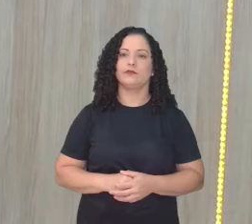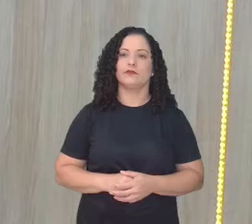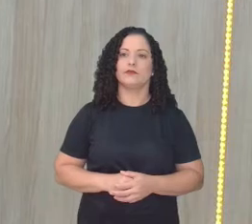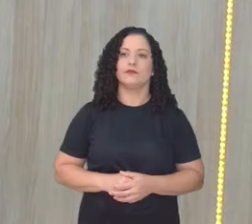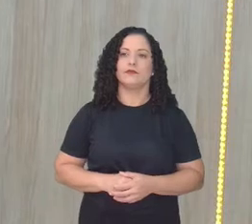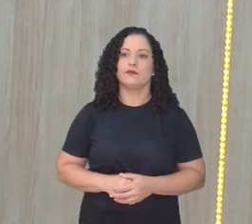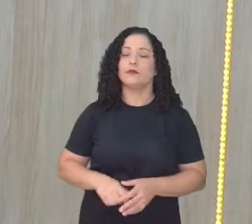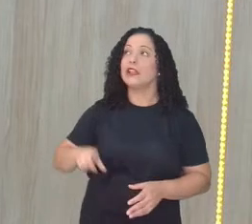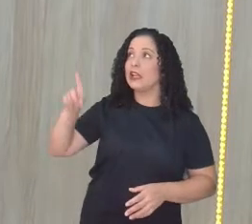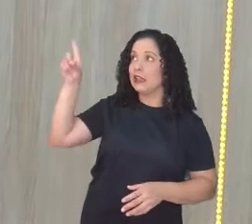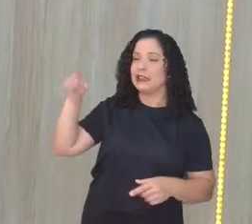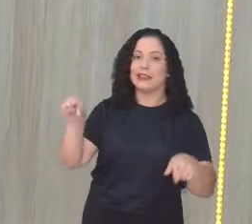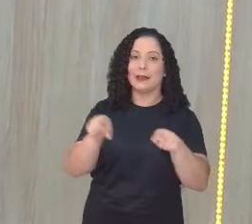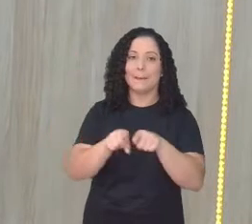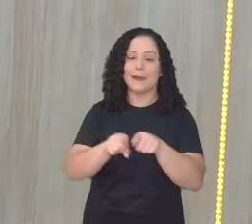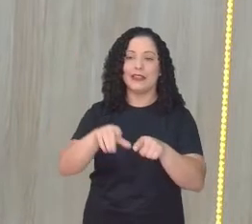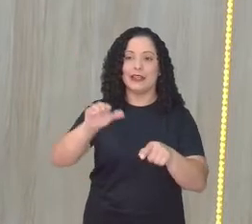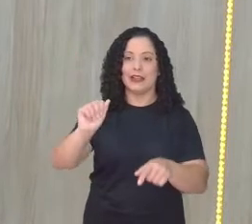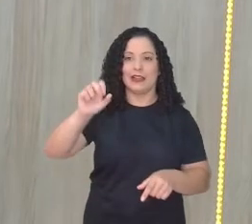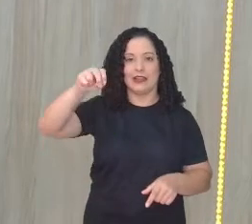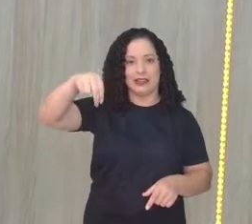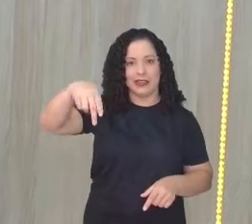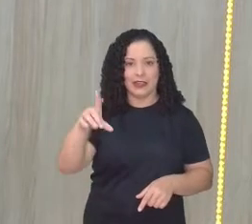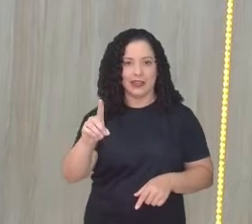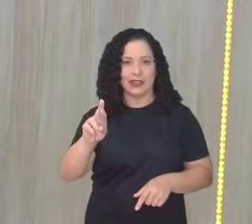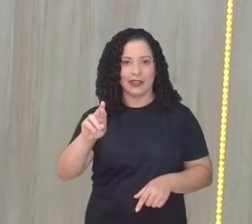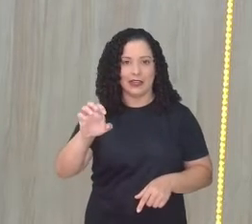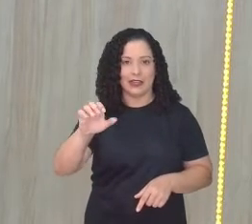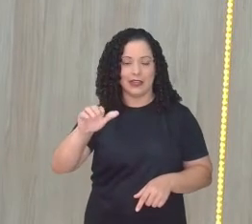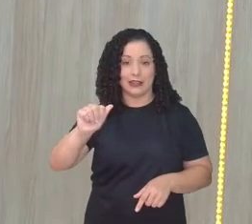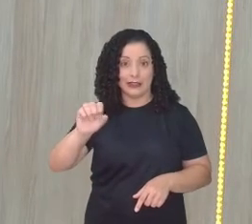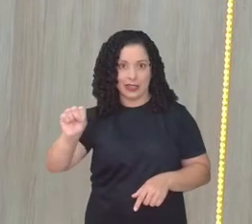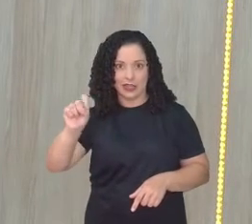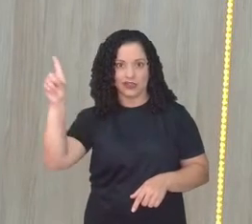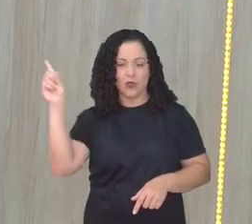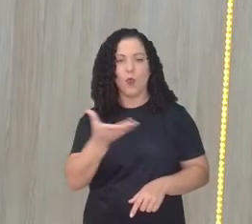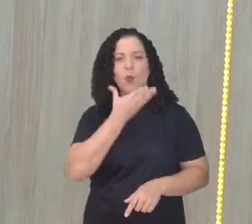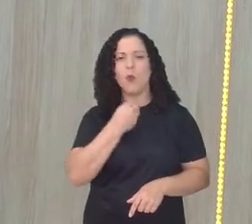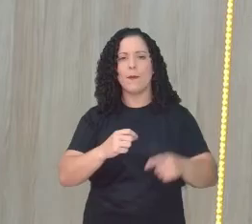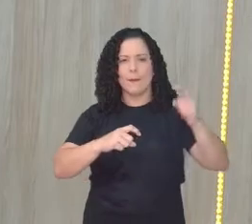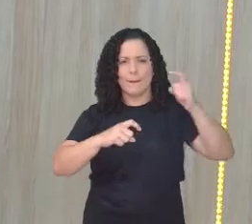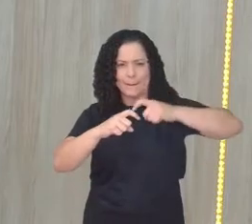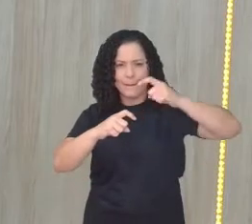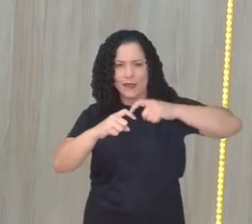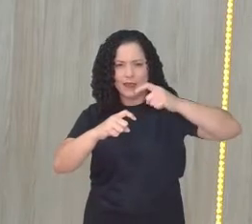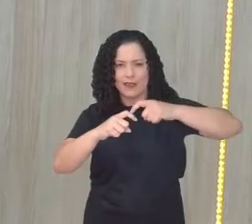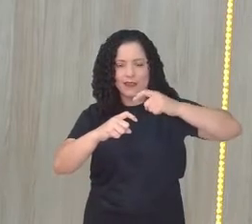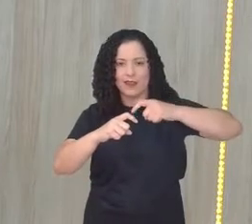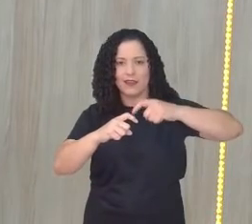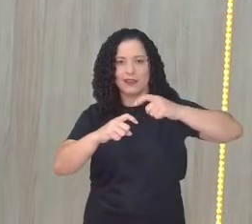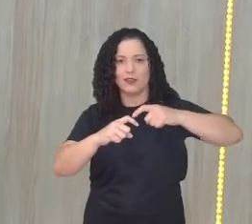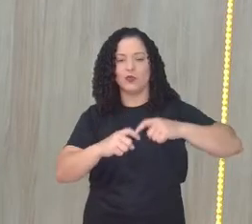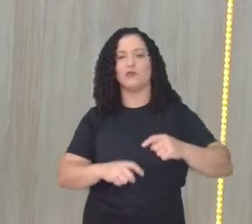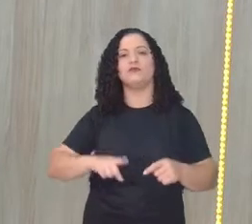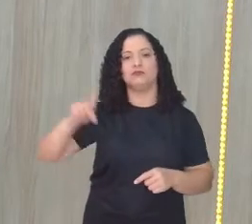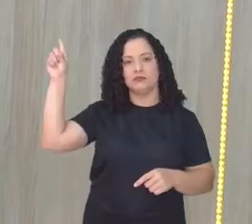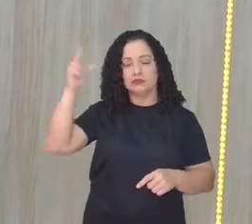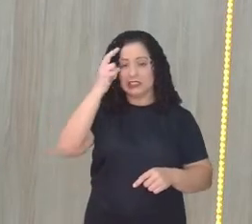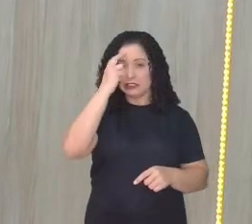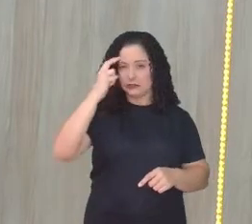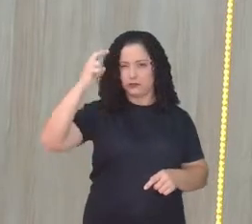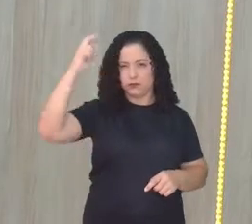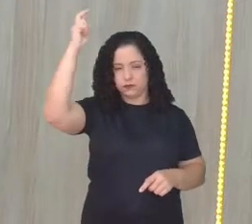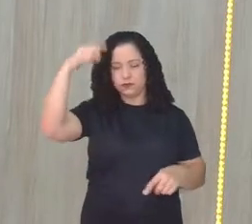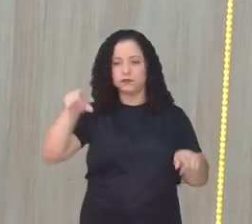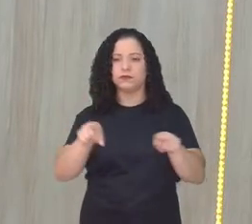o Andreas Vesalius, né, ele foi um médico belga, considerado, por exemplo, o pai da anatomia moderna. Então, o que é